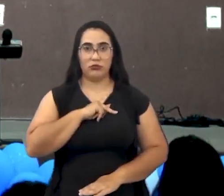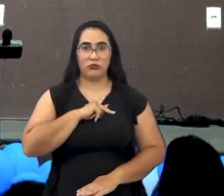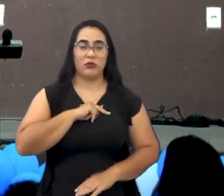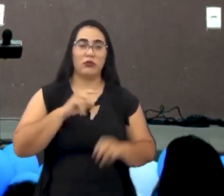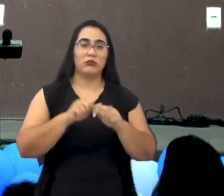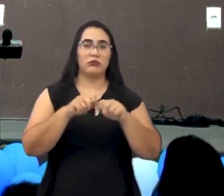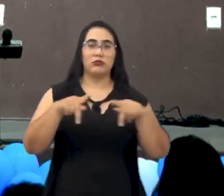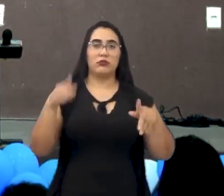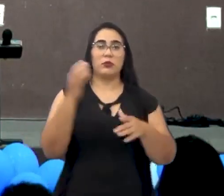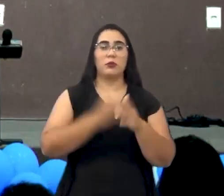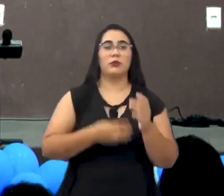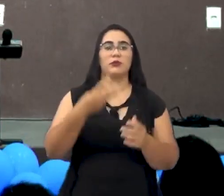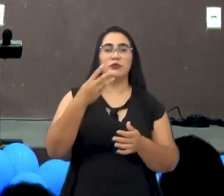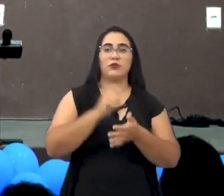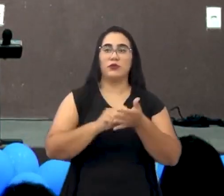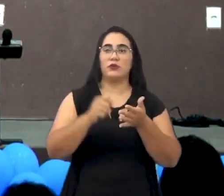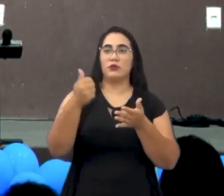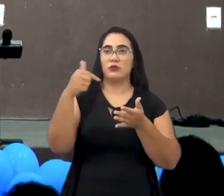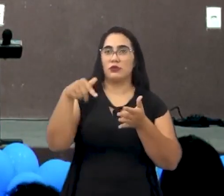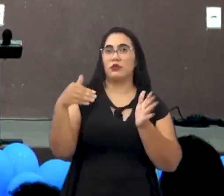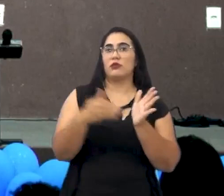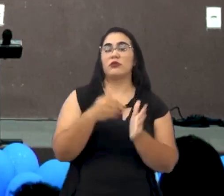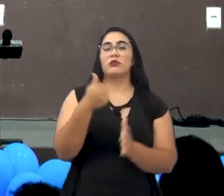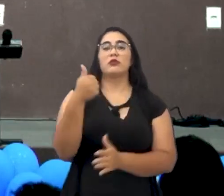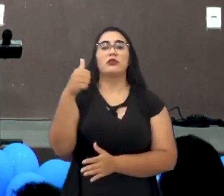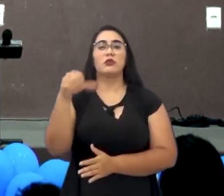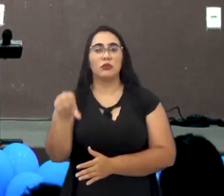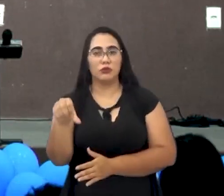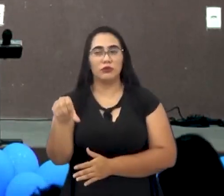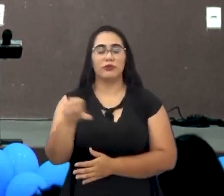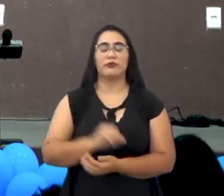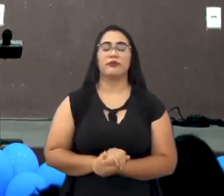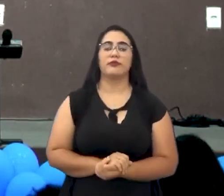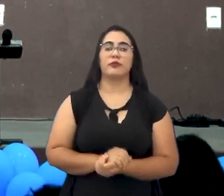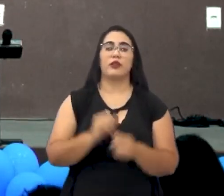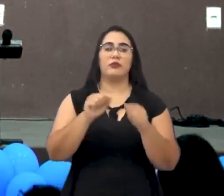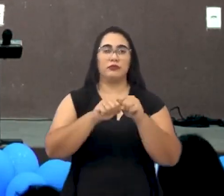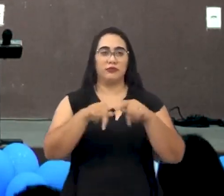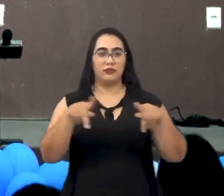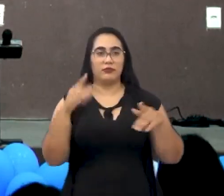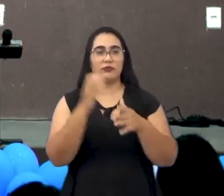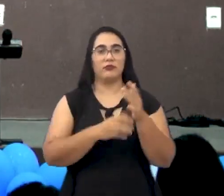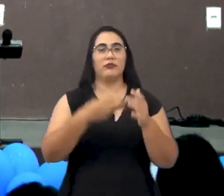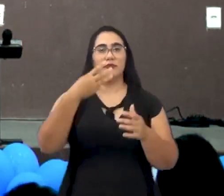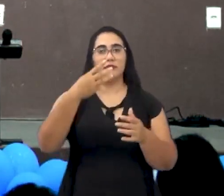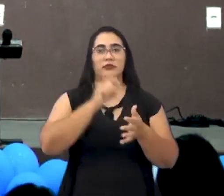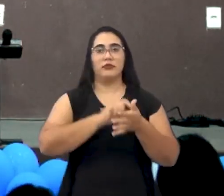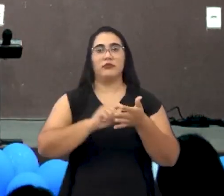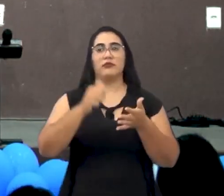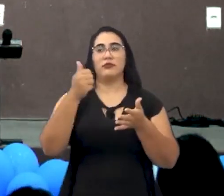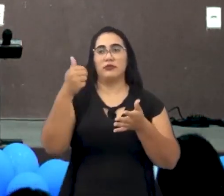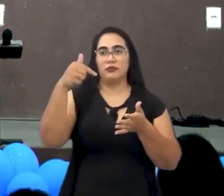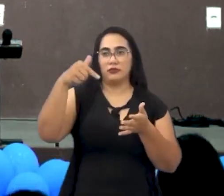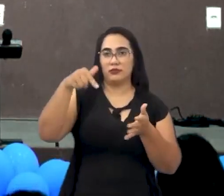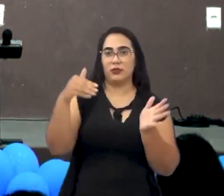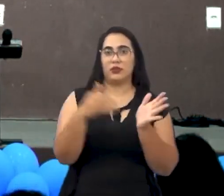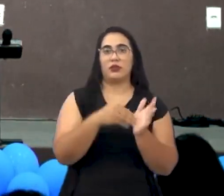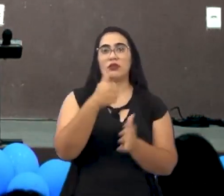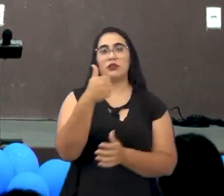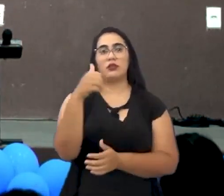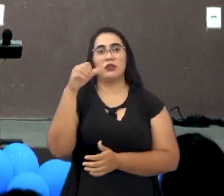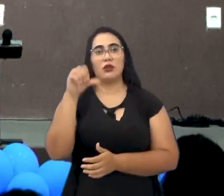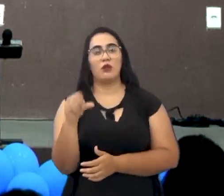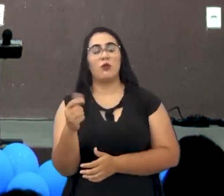Apocalipse capítulo 3, verso 17 a 19. Apocalipse capítulo 3, do verso 17 ao 19. Aponta outro texto